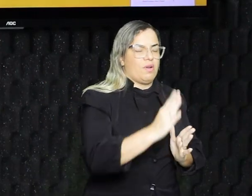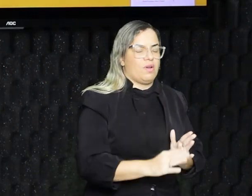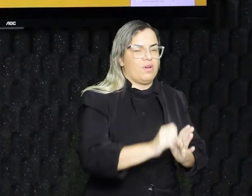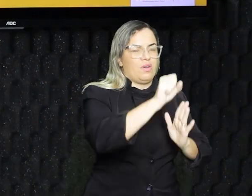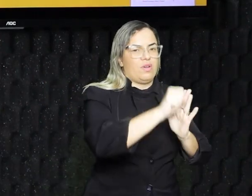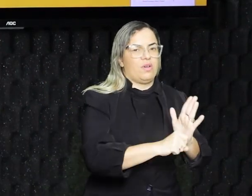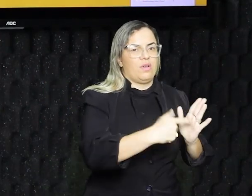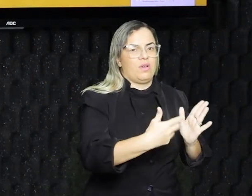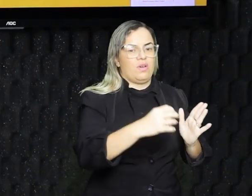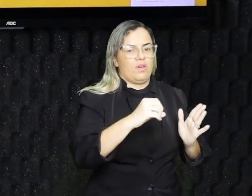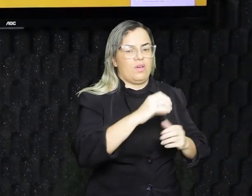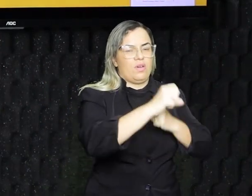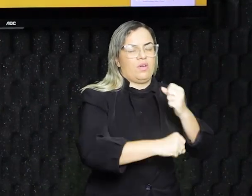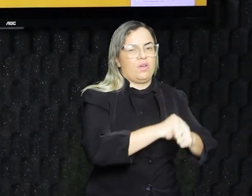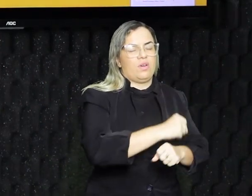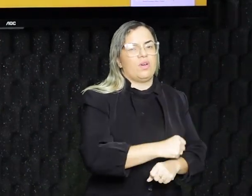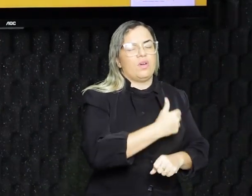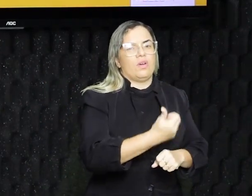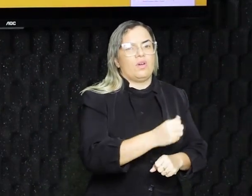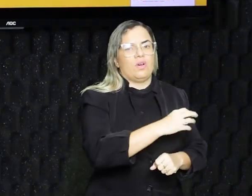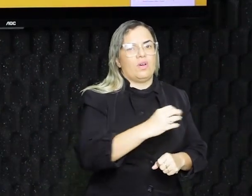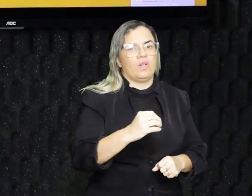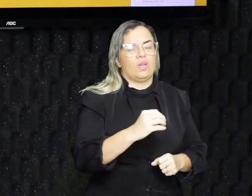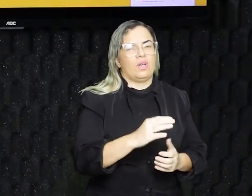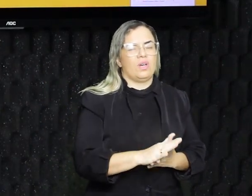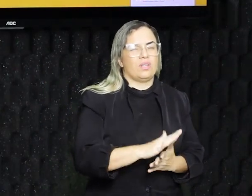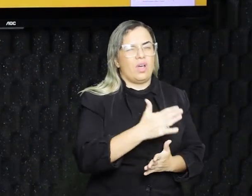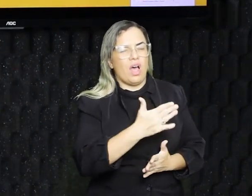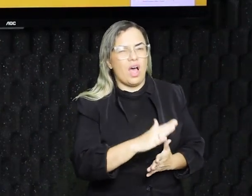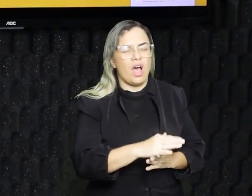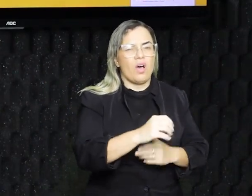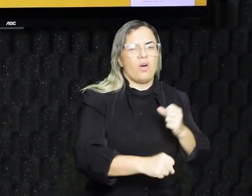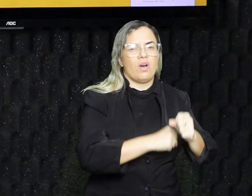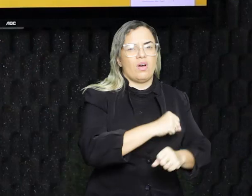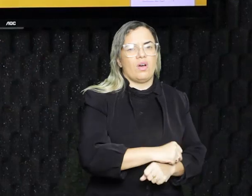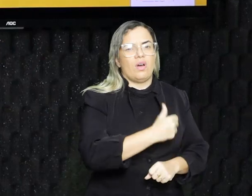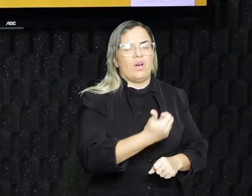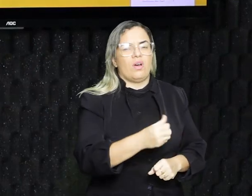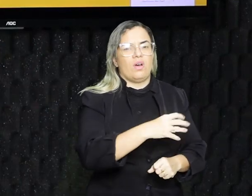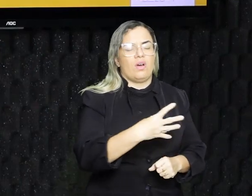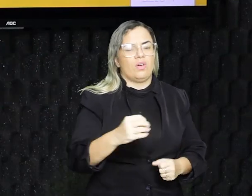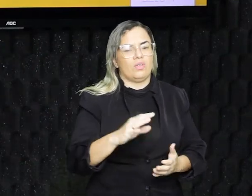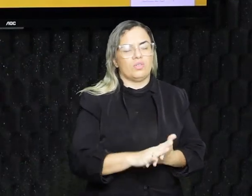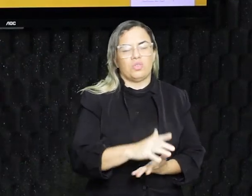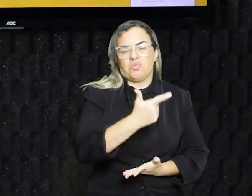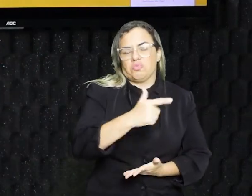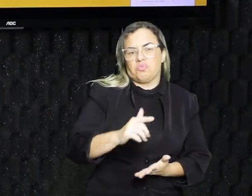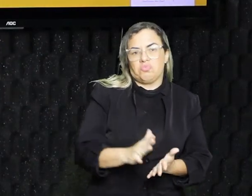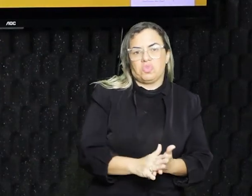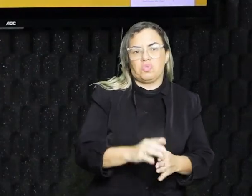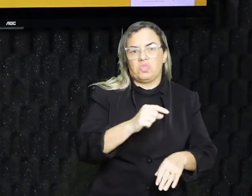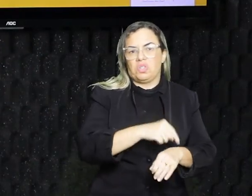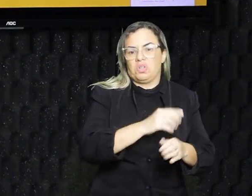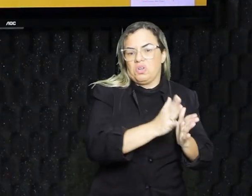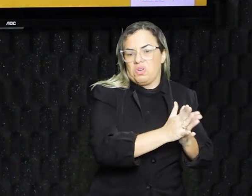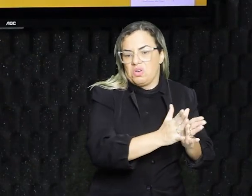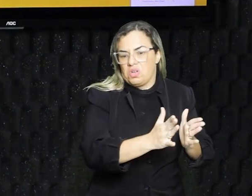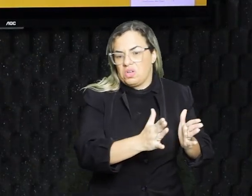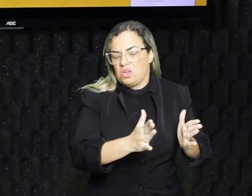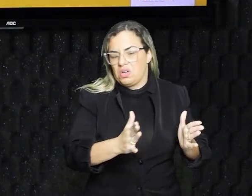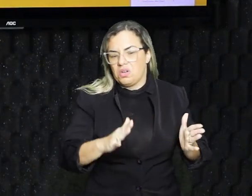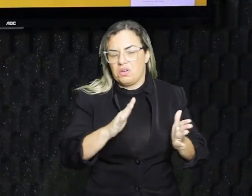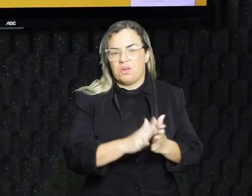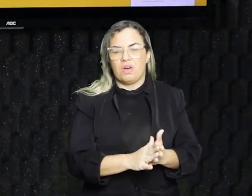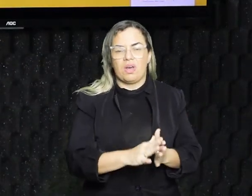1930 para 1940. Então, não tivemos um tempo adequado para planejar a nossa infraestrutura. E isso